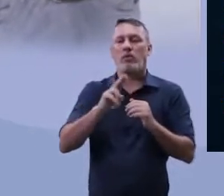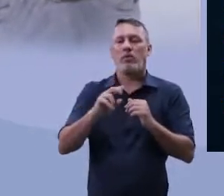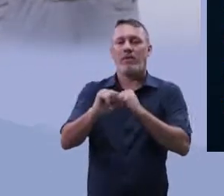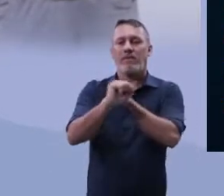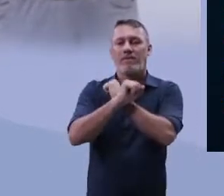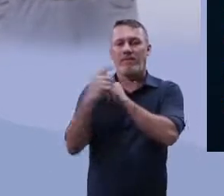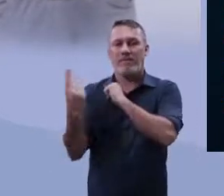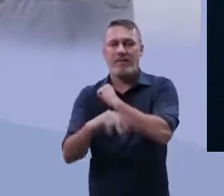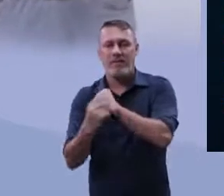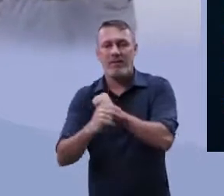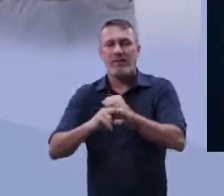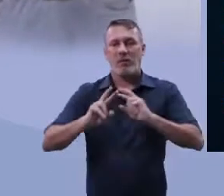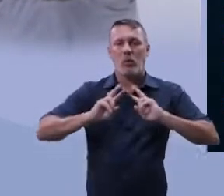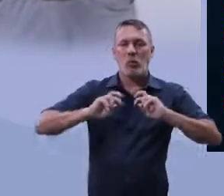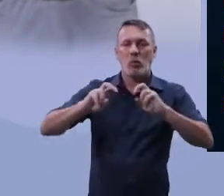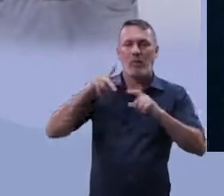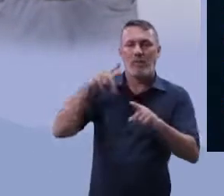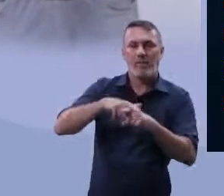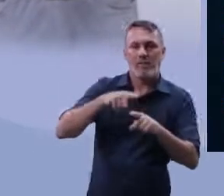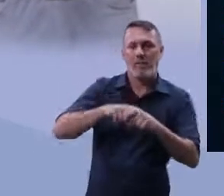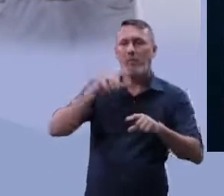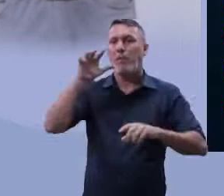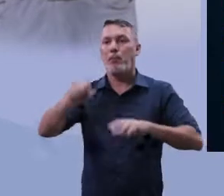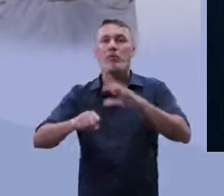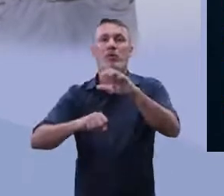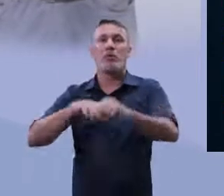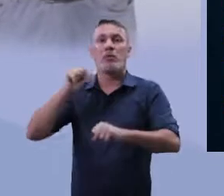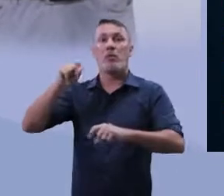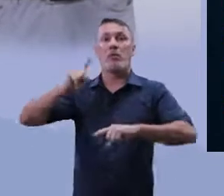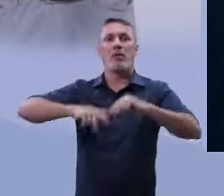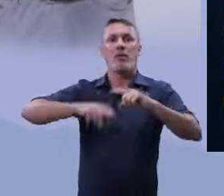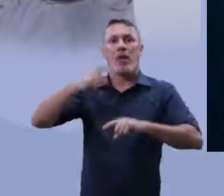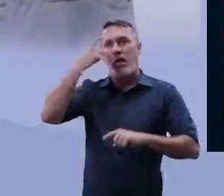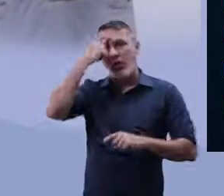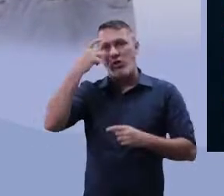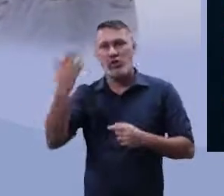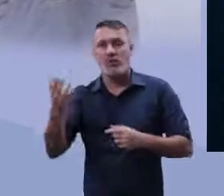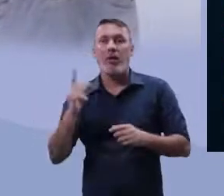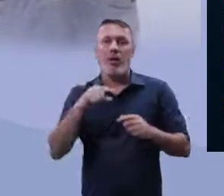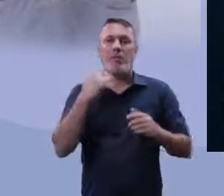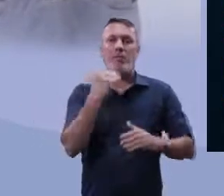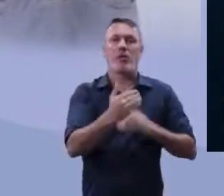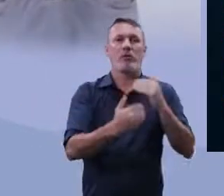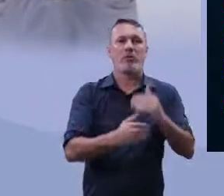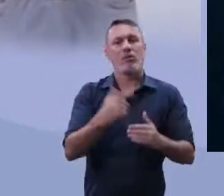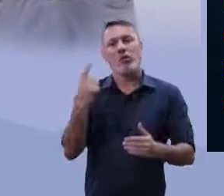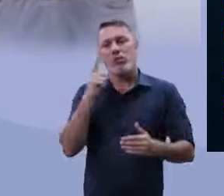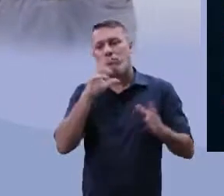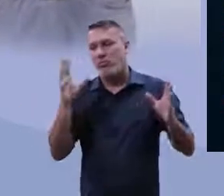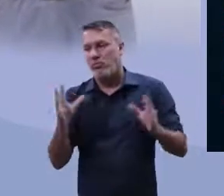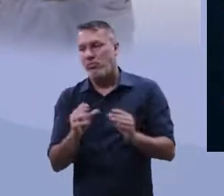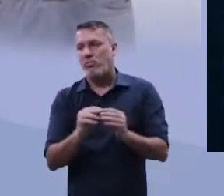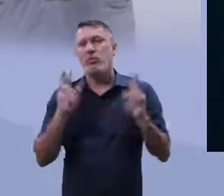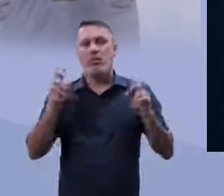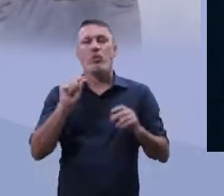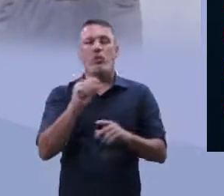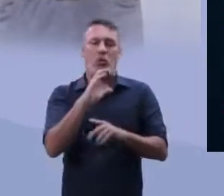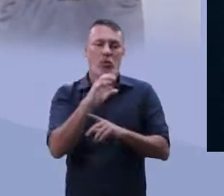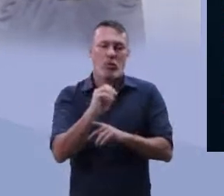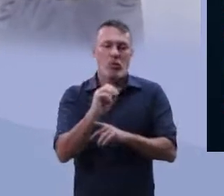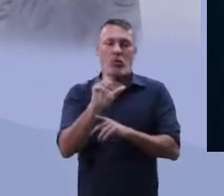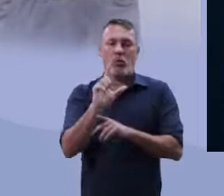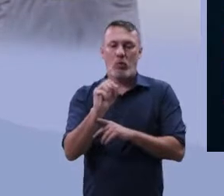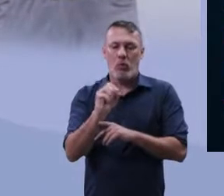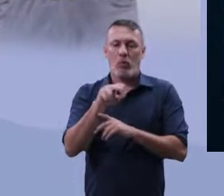de obra escrava, a busca por especiarias nas Índias, tudo isso daí levou a um processo, né, que nós conhecemos